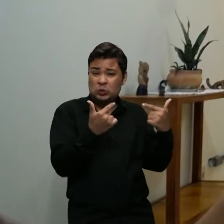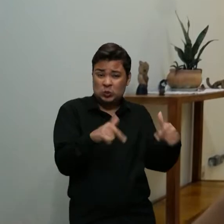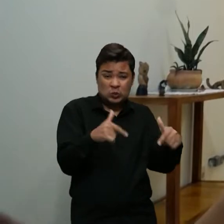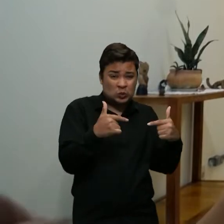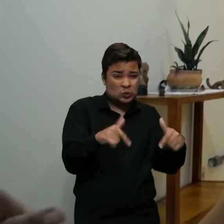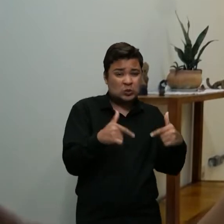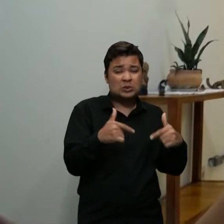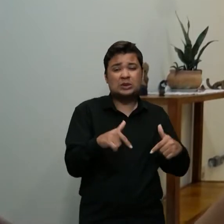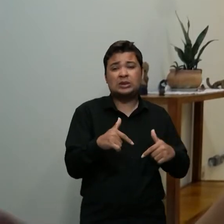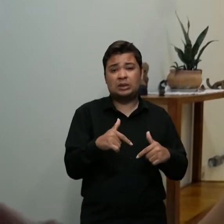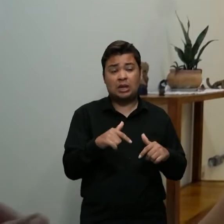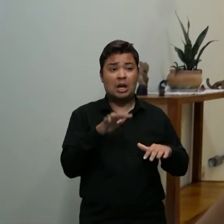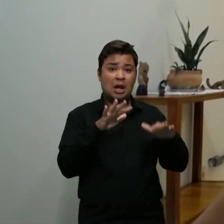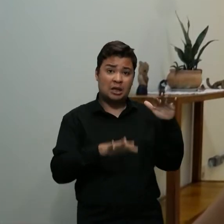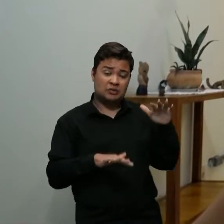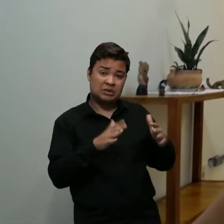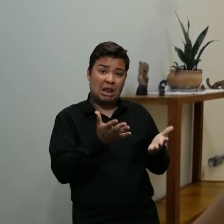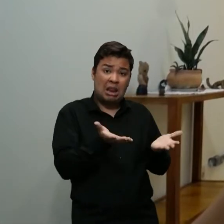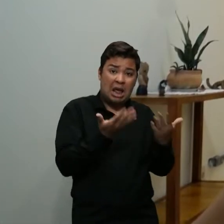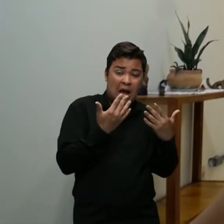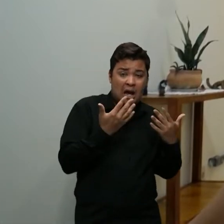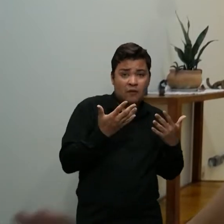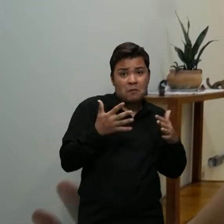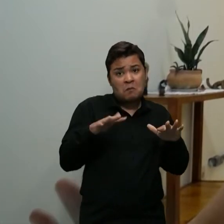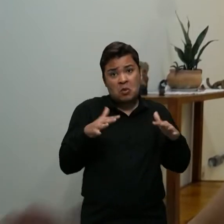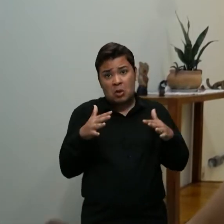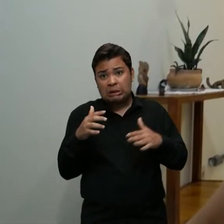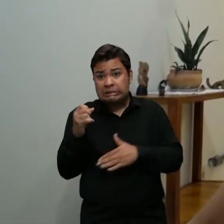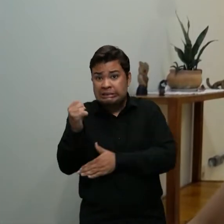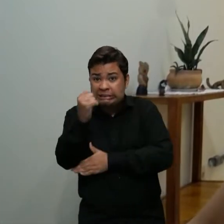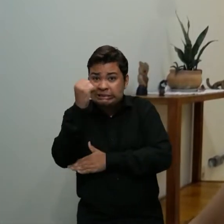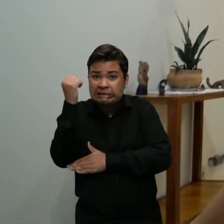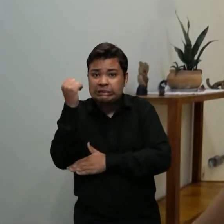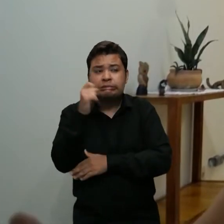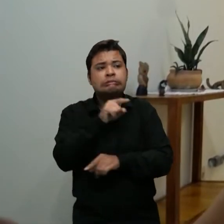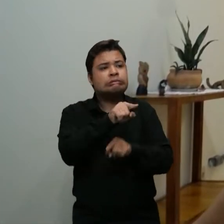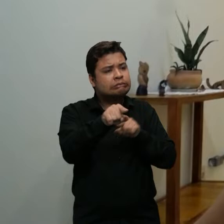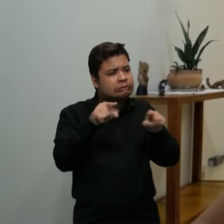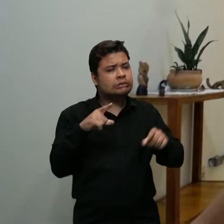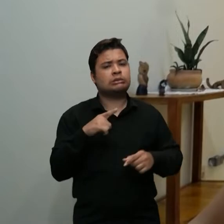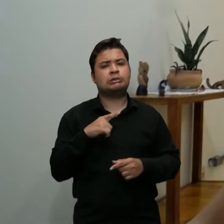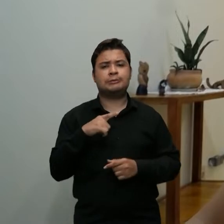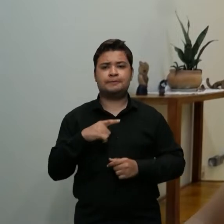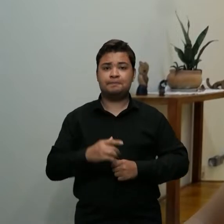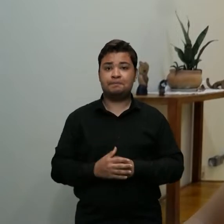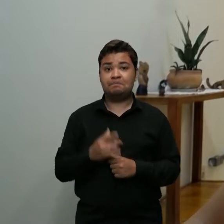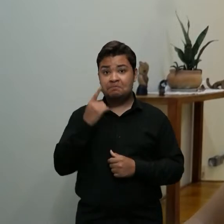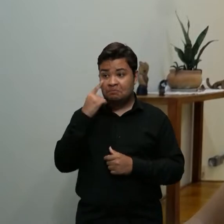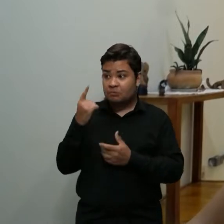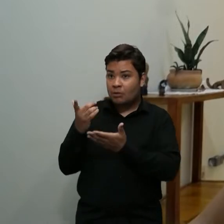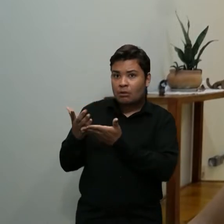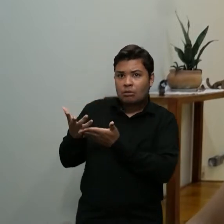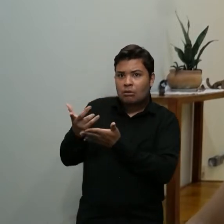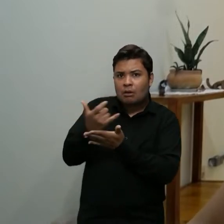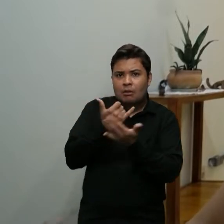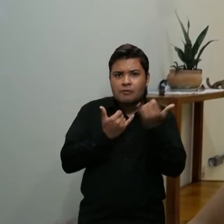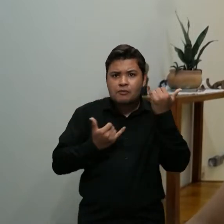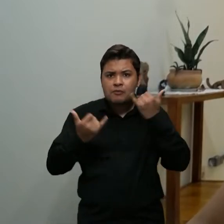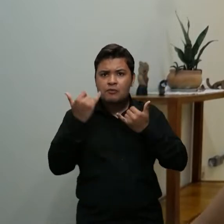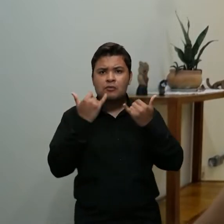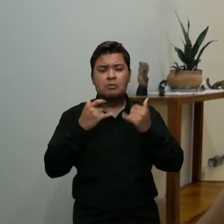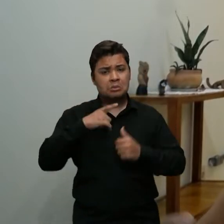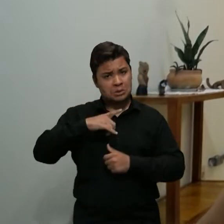nutricional, leve, moderada ou grave. E não há dúvidas, né, de que esses dados apontam, sim, para uma correlação